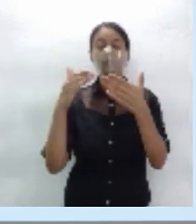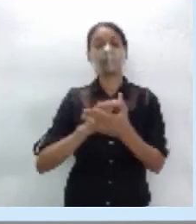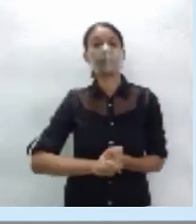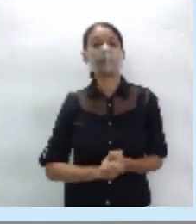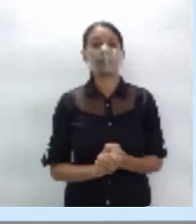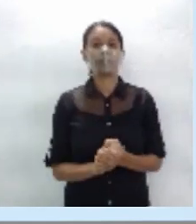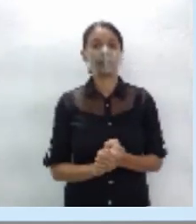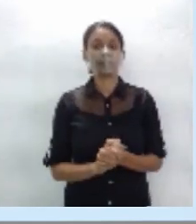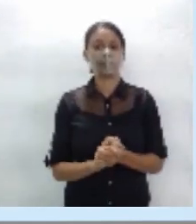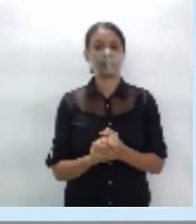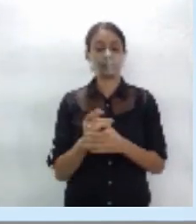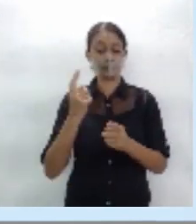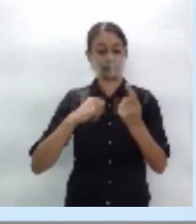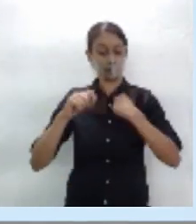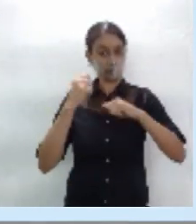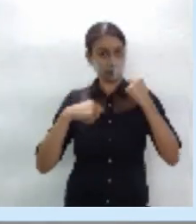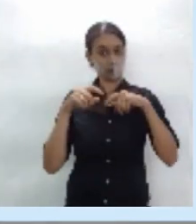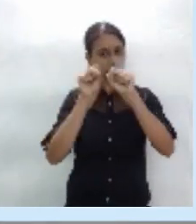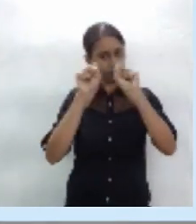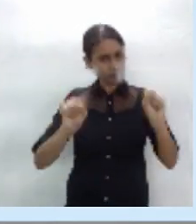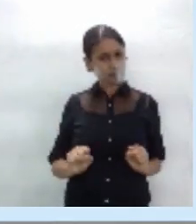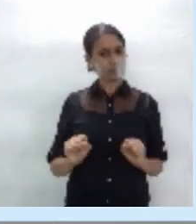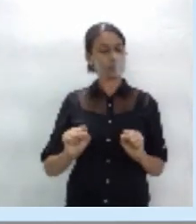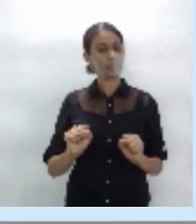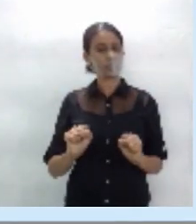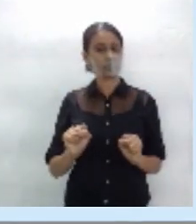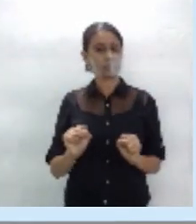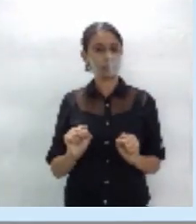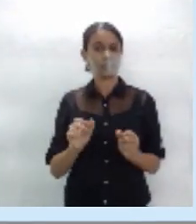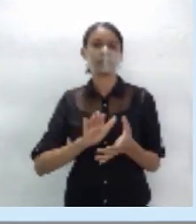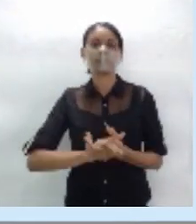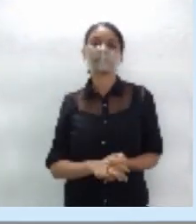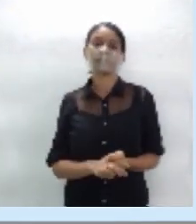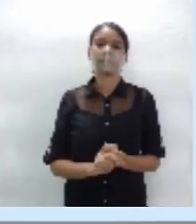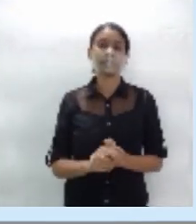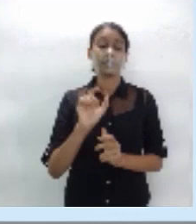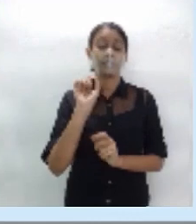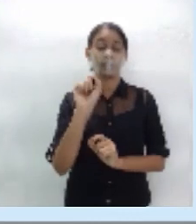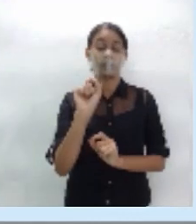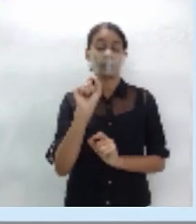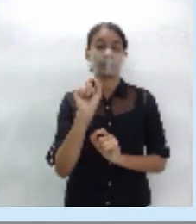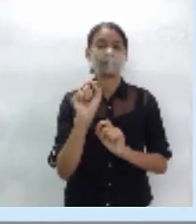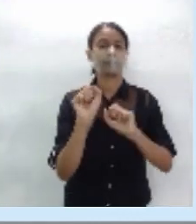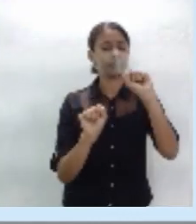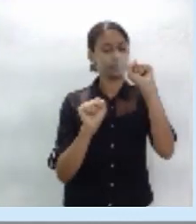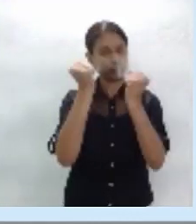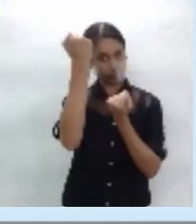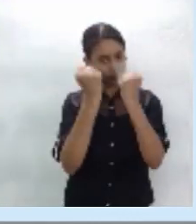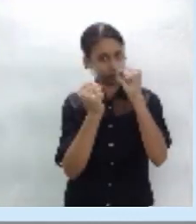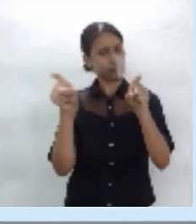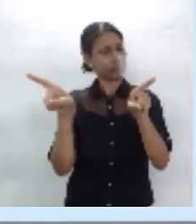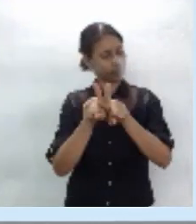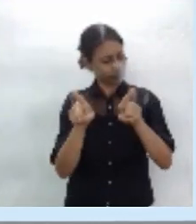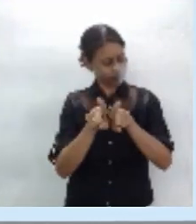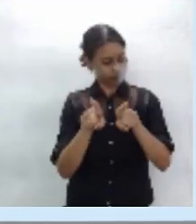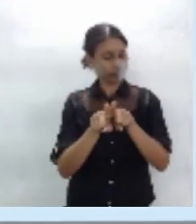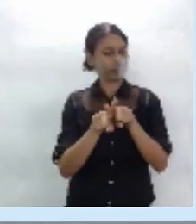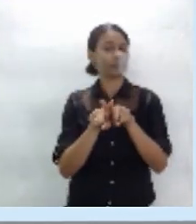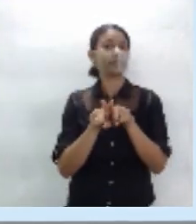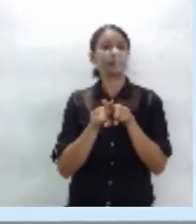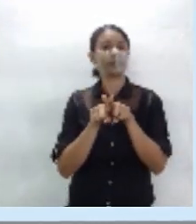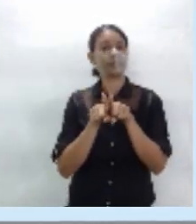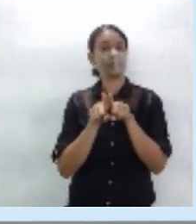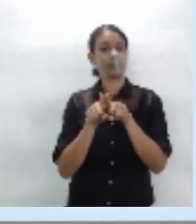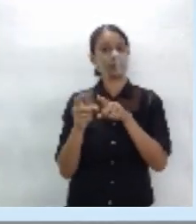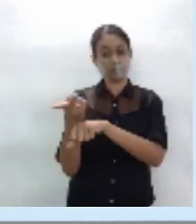seu sistema econômico, a qual eles tanto defendiam, que é a industrialização e